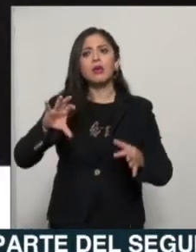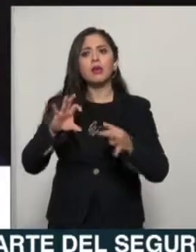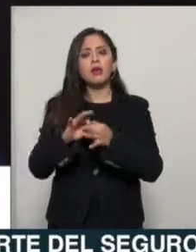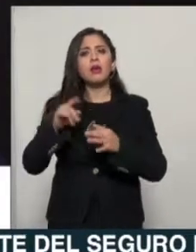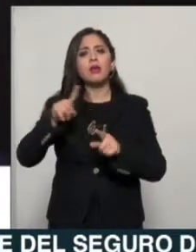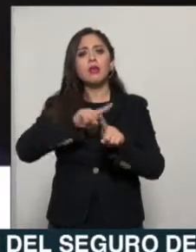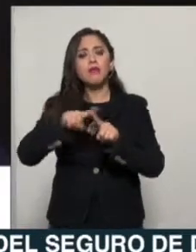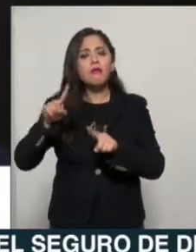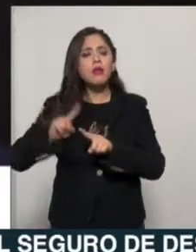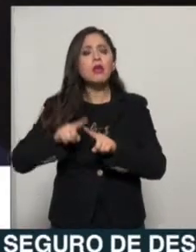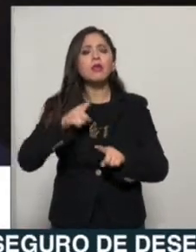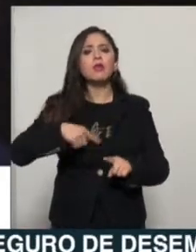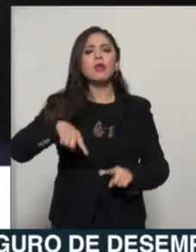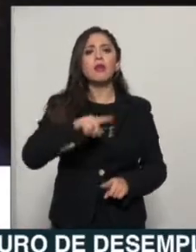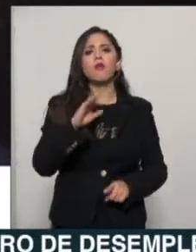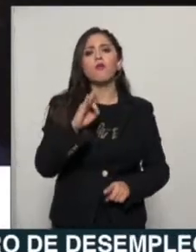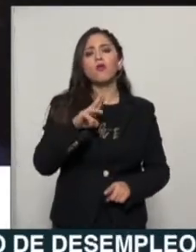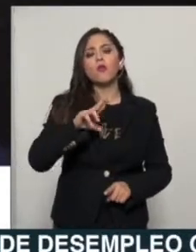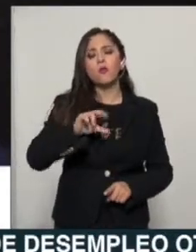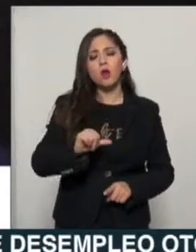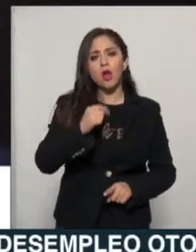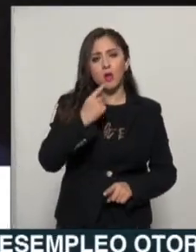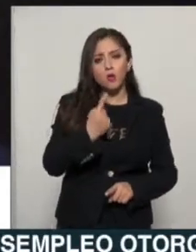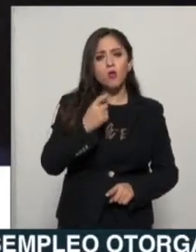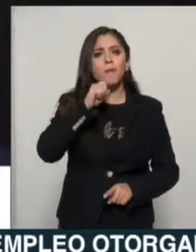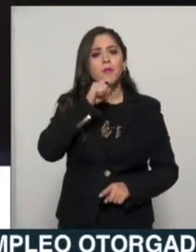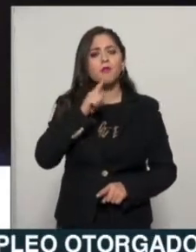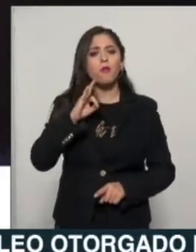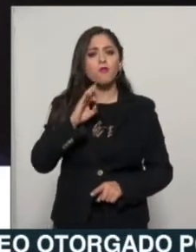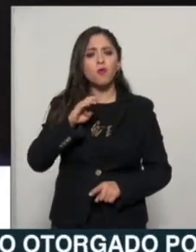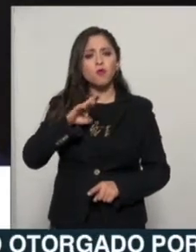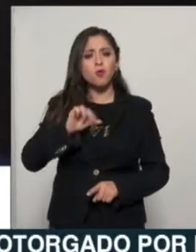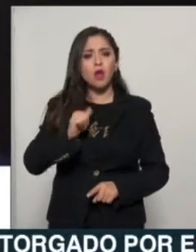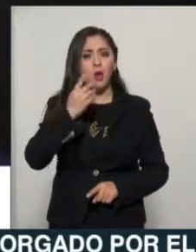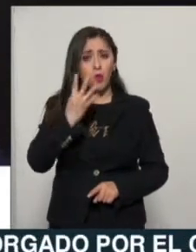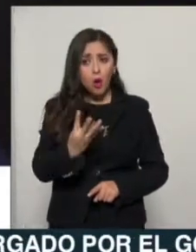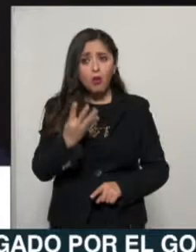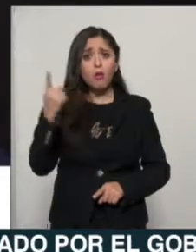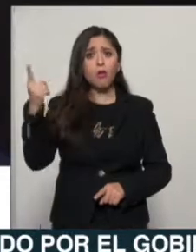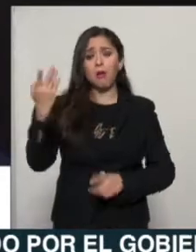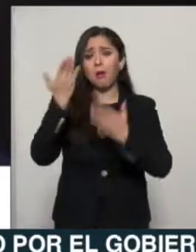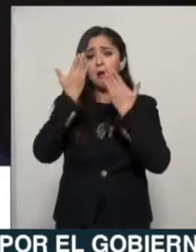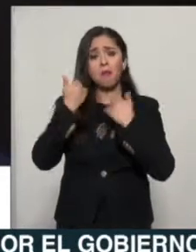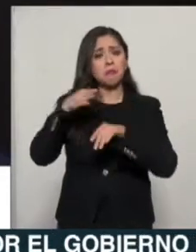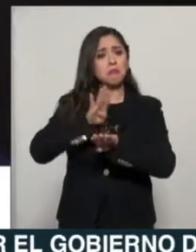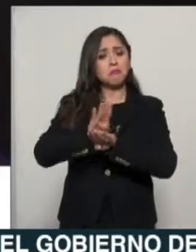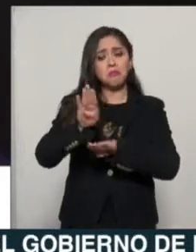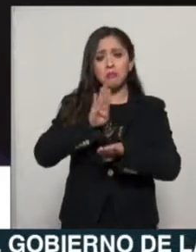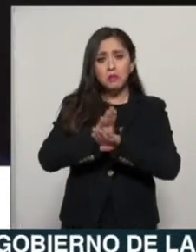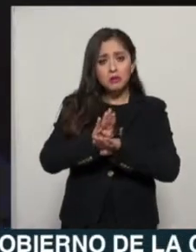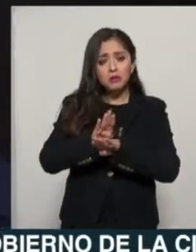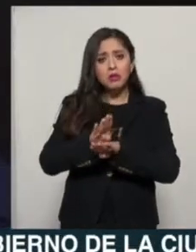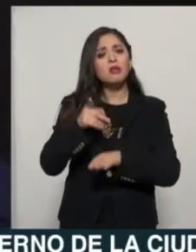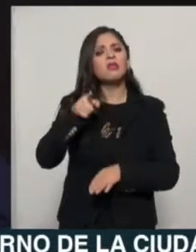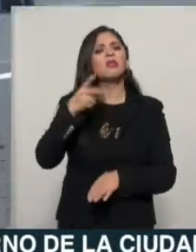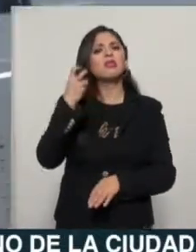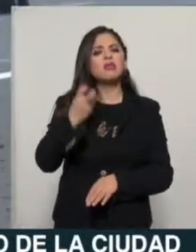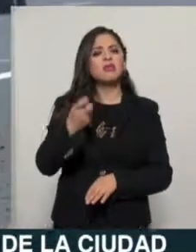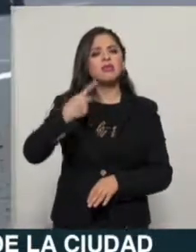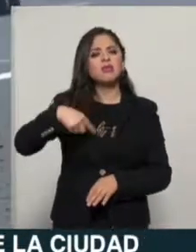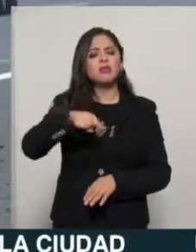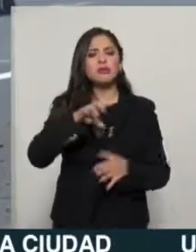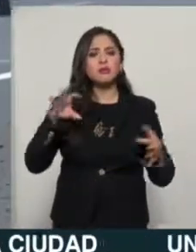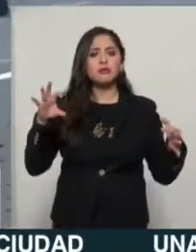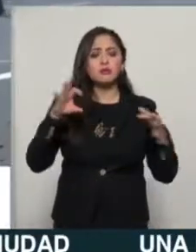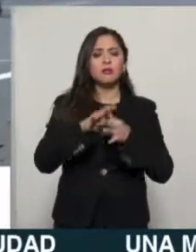fórmulas pequenas, como tem a Fórmula 4 aqui, que no Brasil não temos, e isto é para a